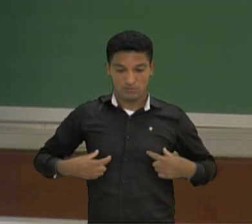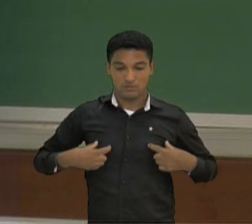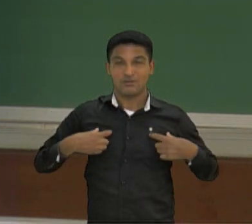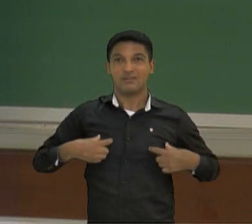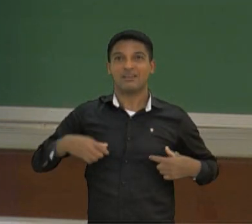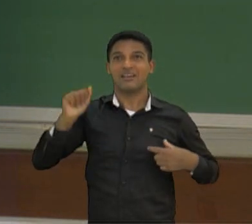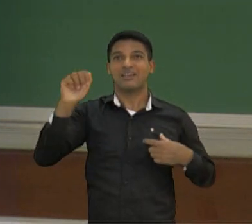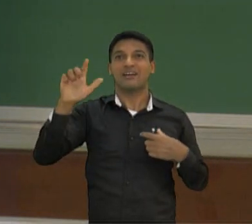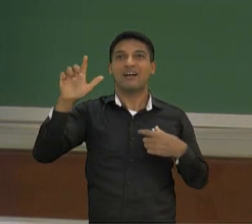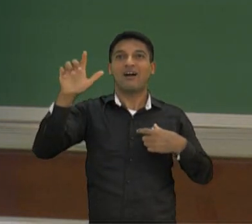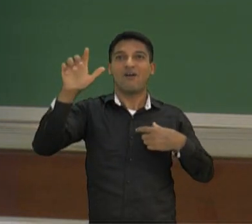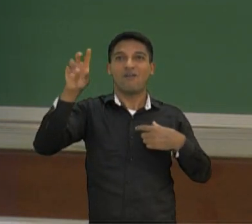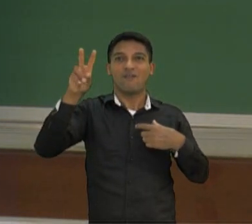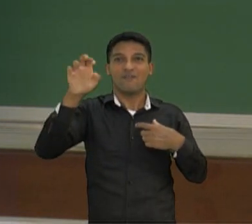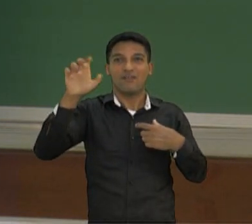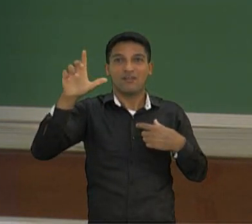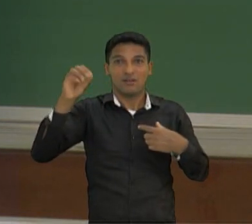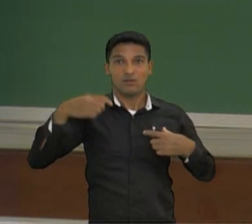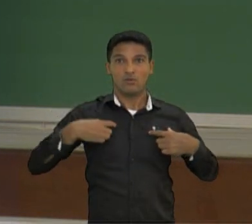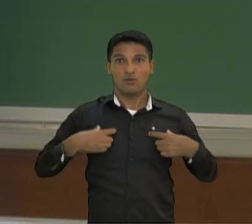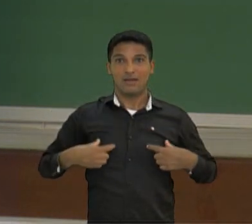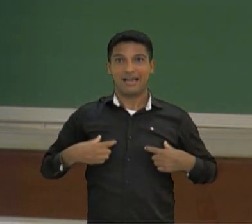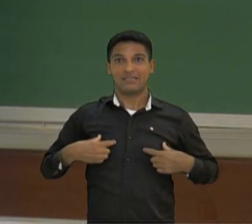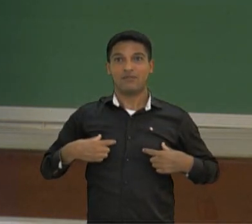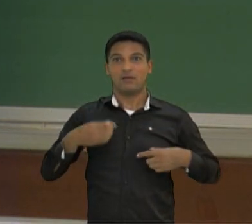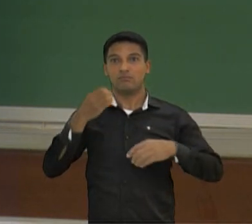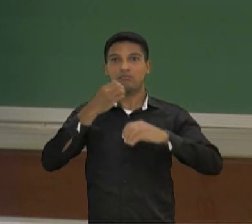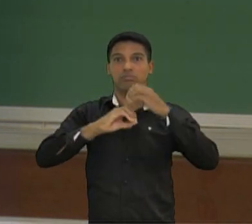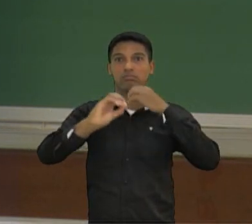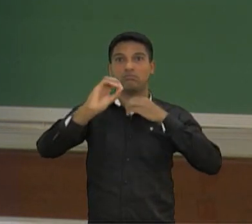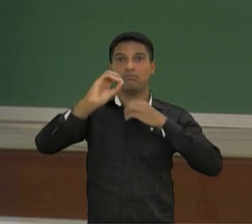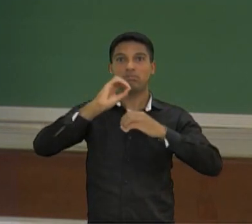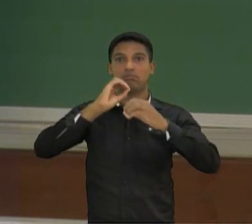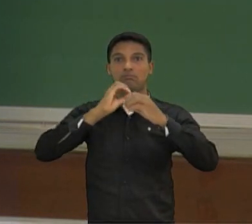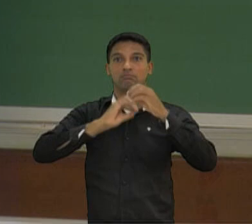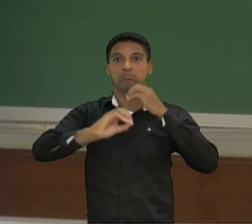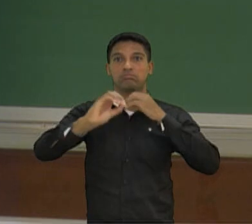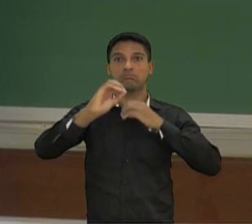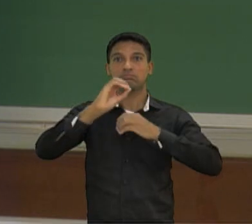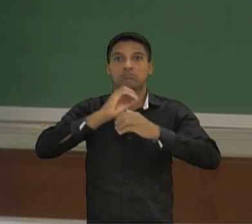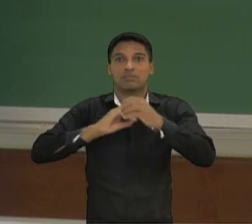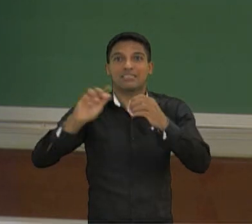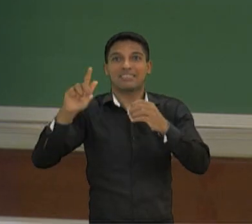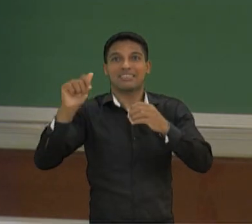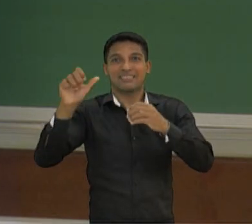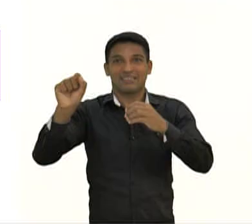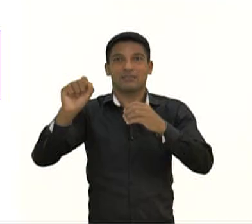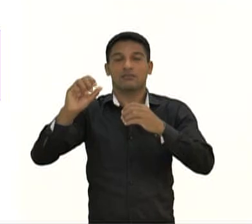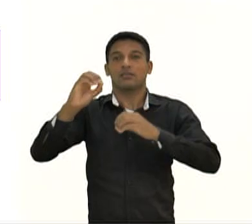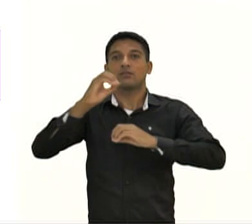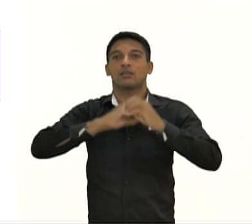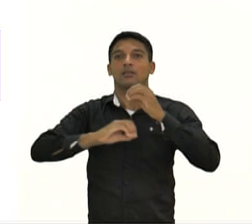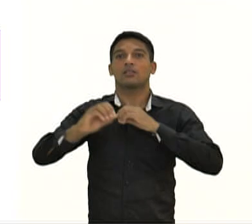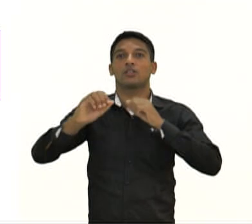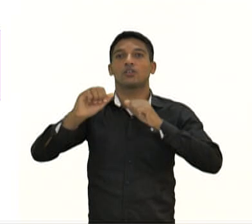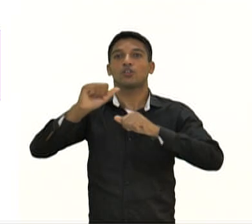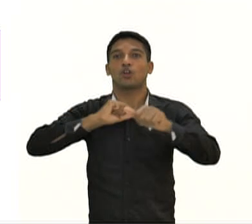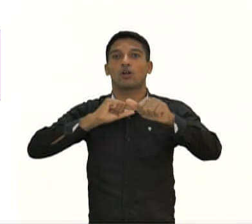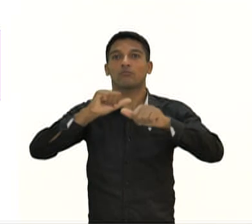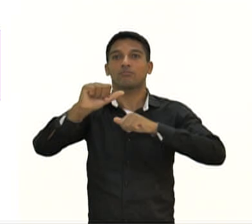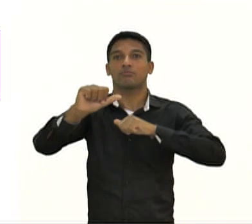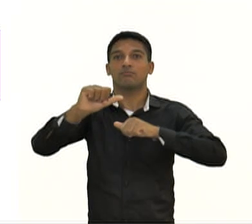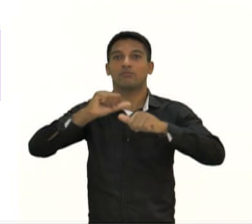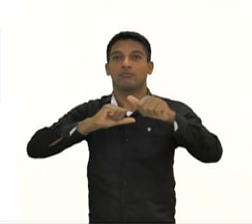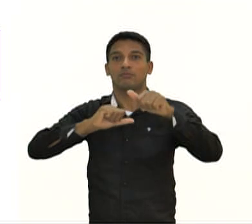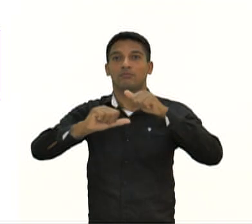por difusão, eles vão fazer essa troca aí. Tá? O que acontece? Então, aqui eu tenho um capilar sanguíneo, tá? Que ele vai